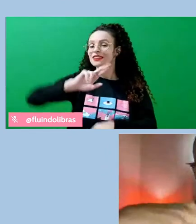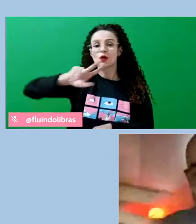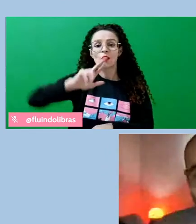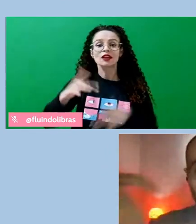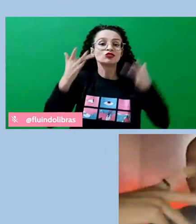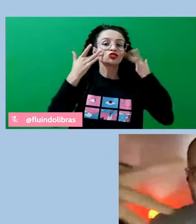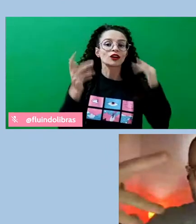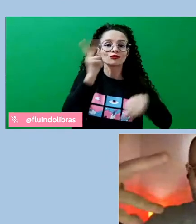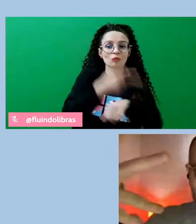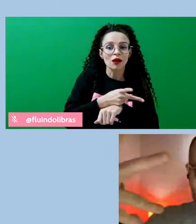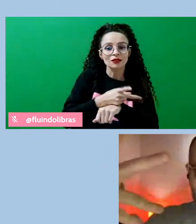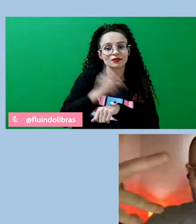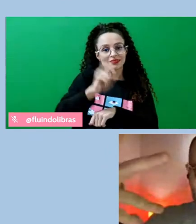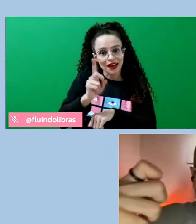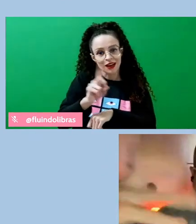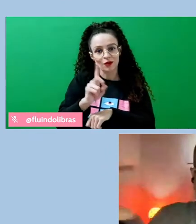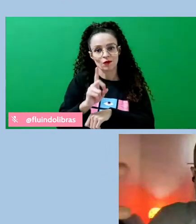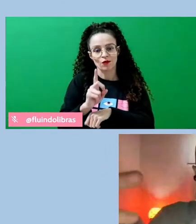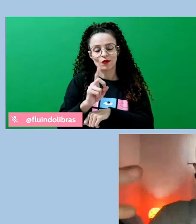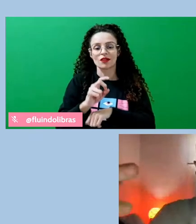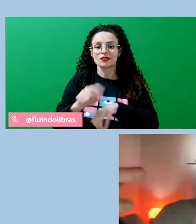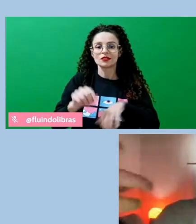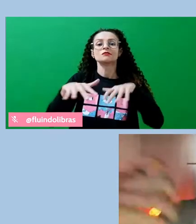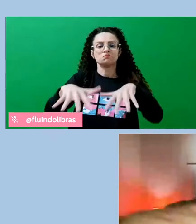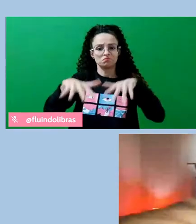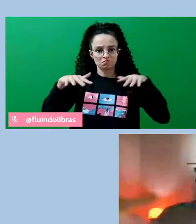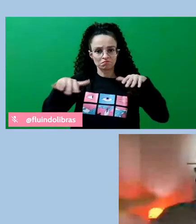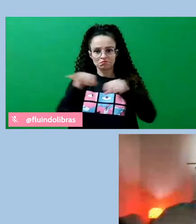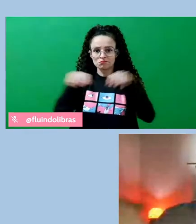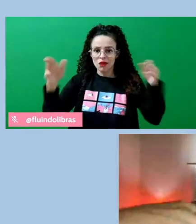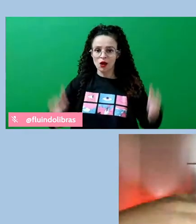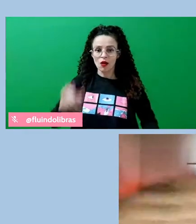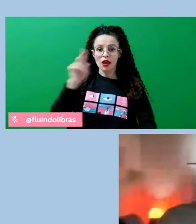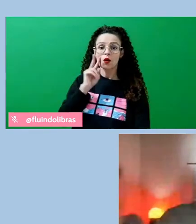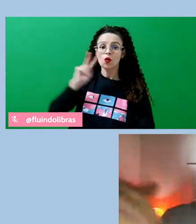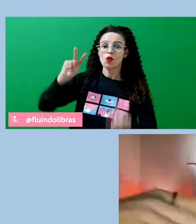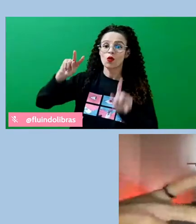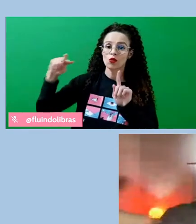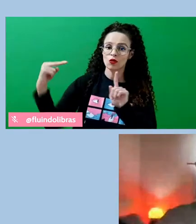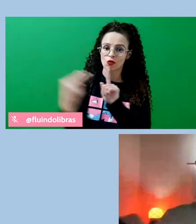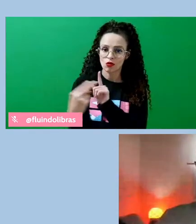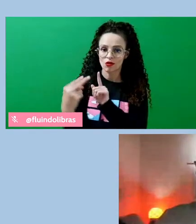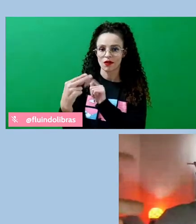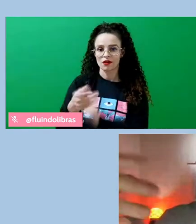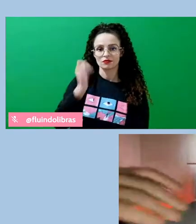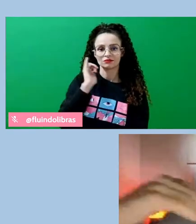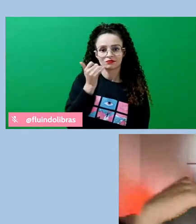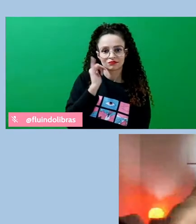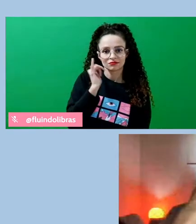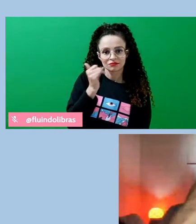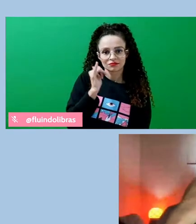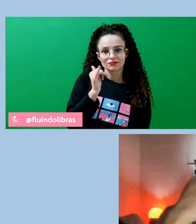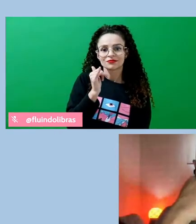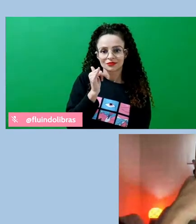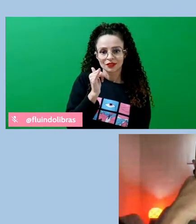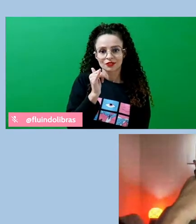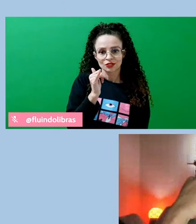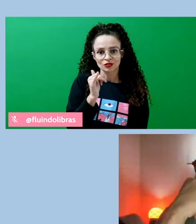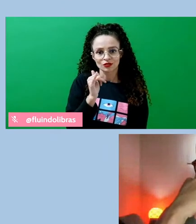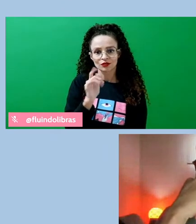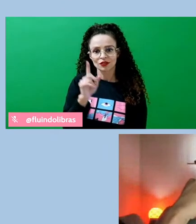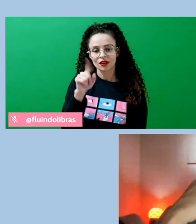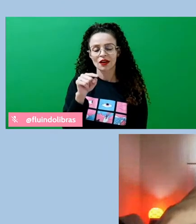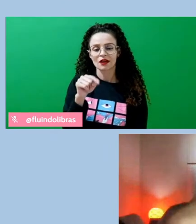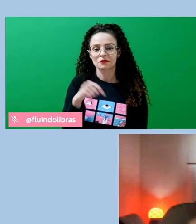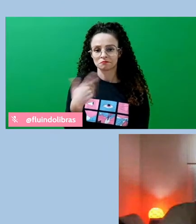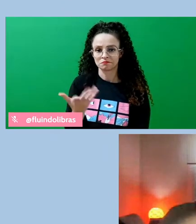entrou no palco e ele virou um olhar. Né, um olhar ativo procurando lá dentro, ele é mais alguém que está no palco, né? Eu falei